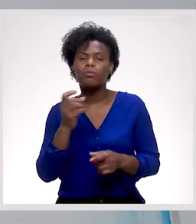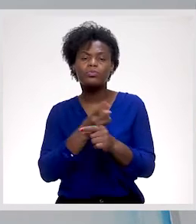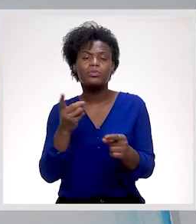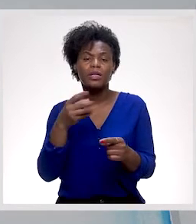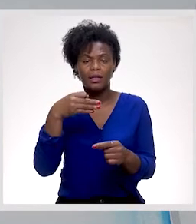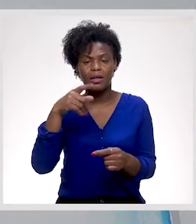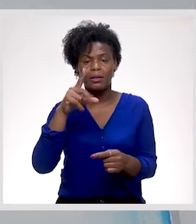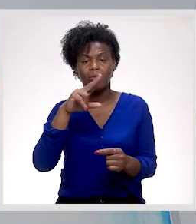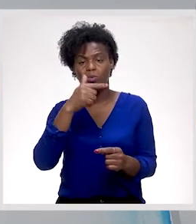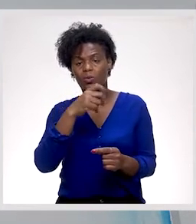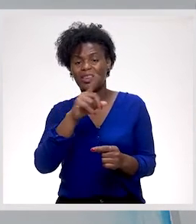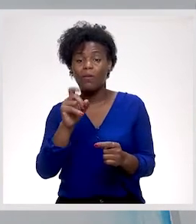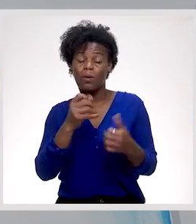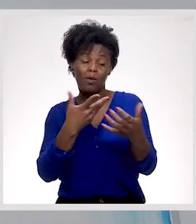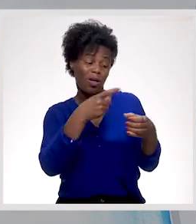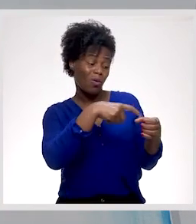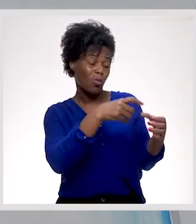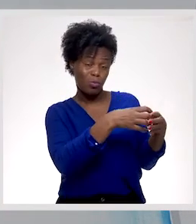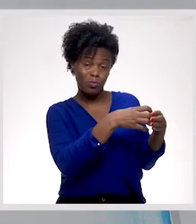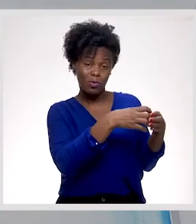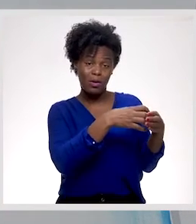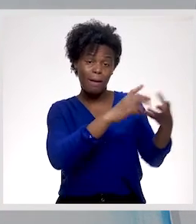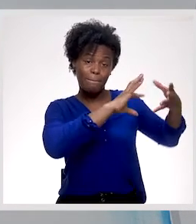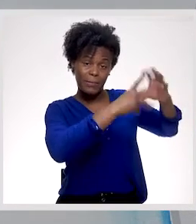a ser retirado do grupo dos planetas